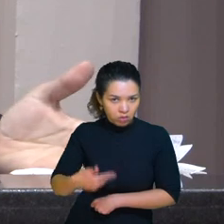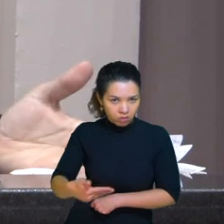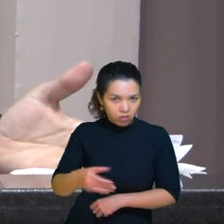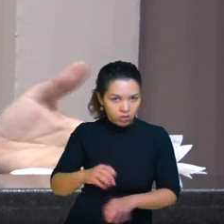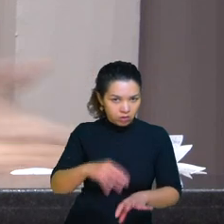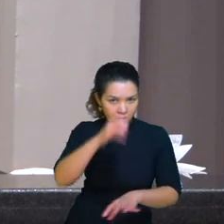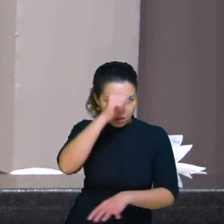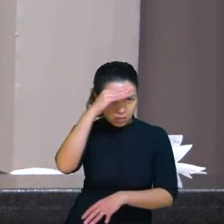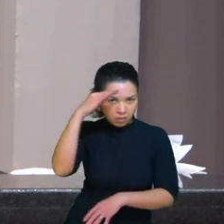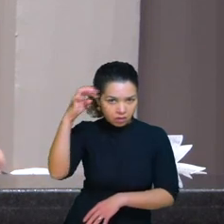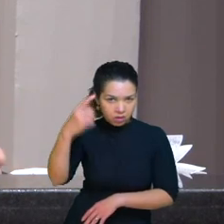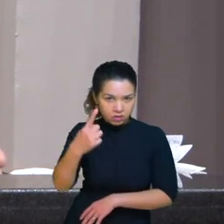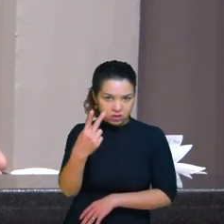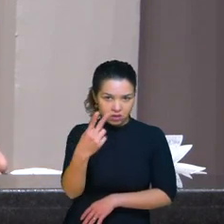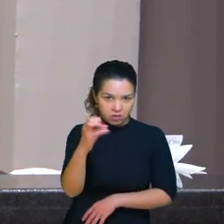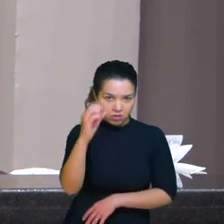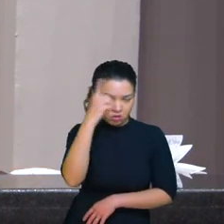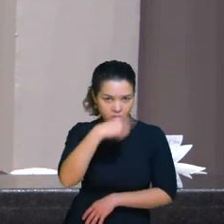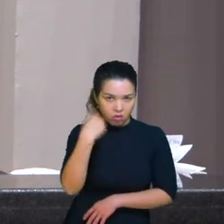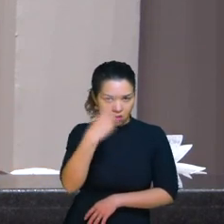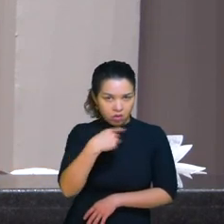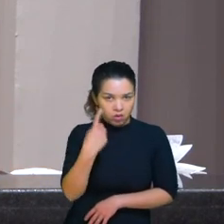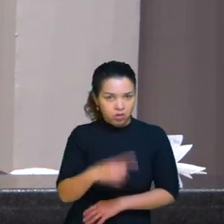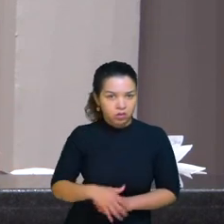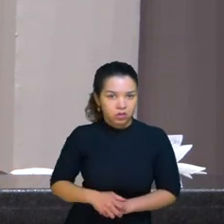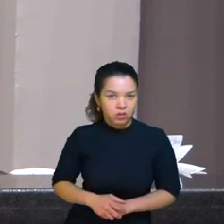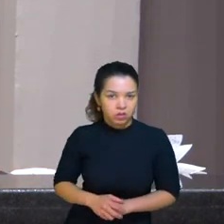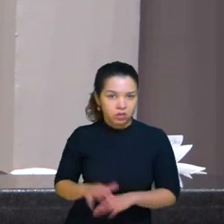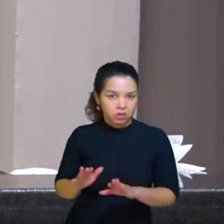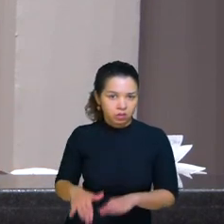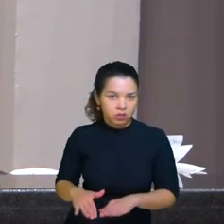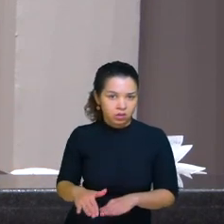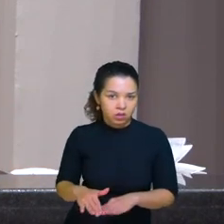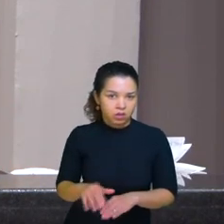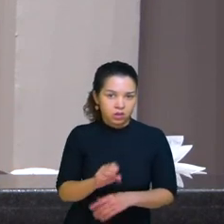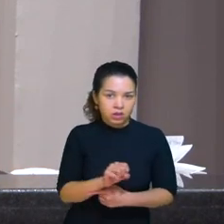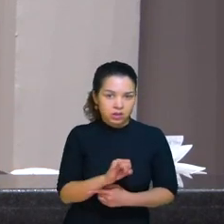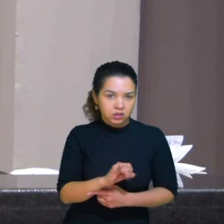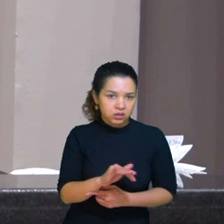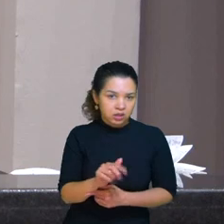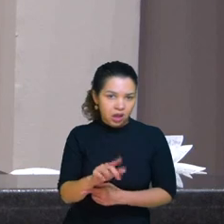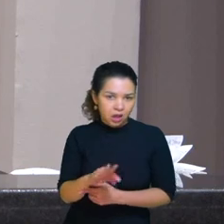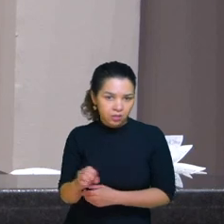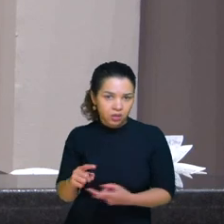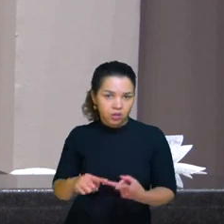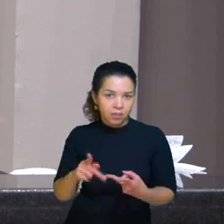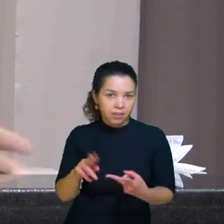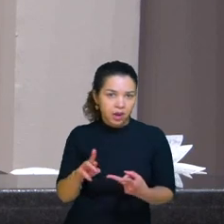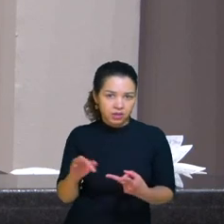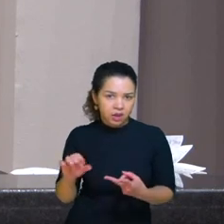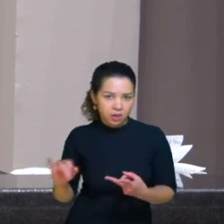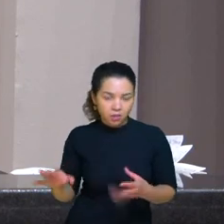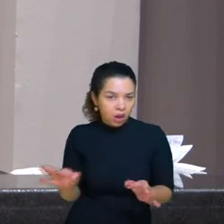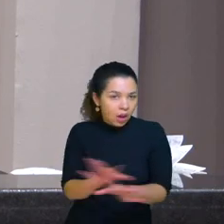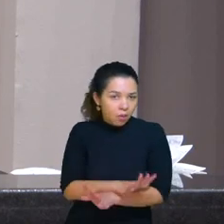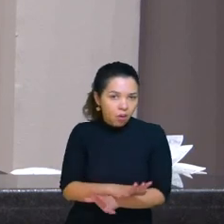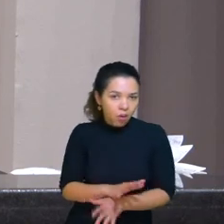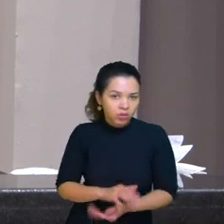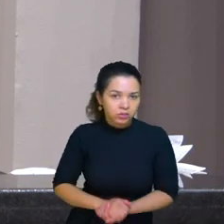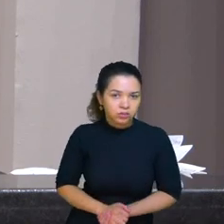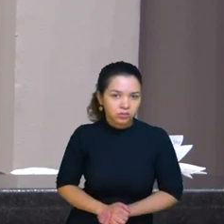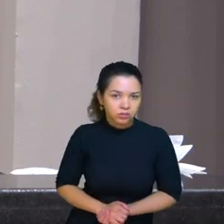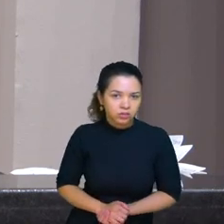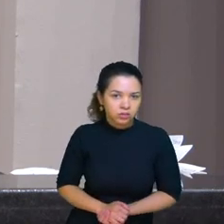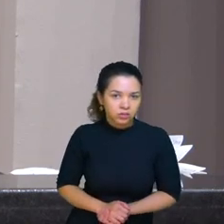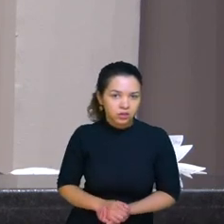não tem como ele fica lá o silábico p silábico acabou a disciplina acabou a disciplina não tem como tu fala de